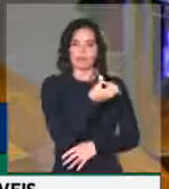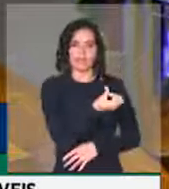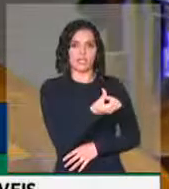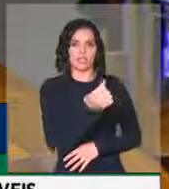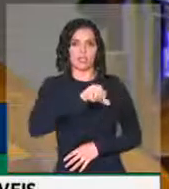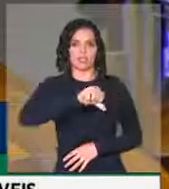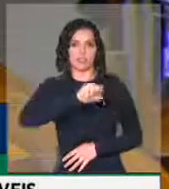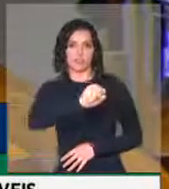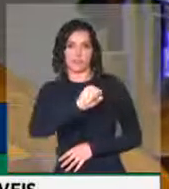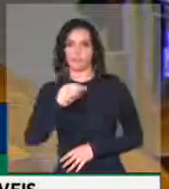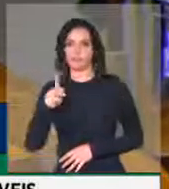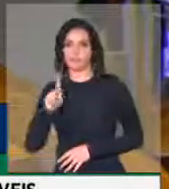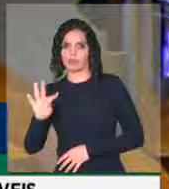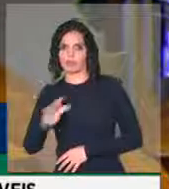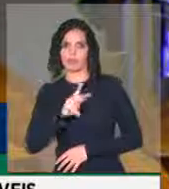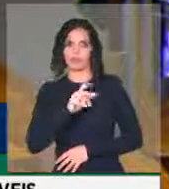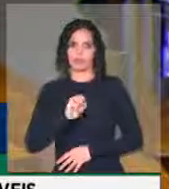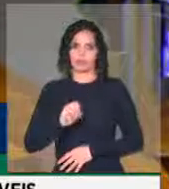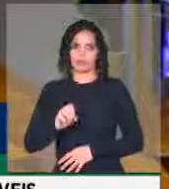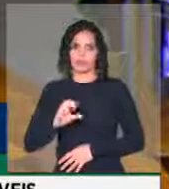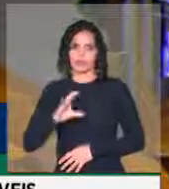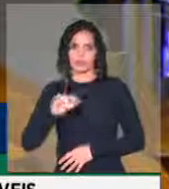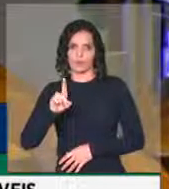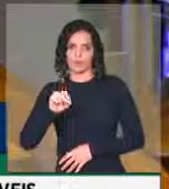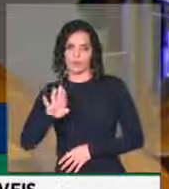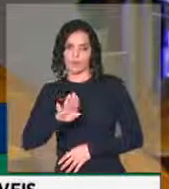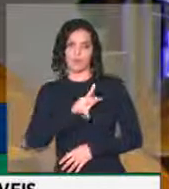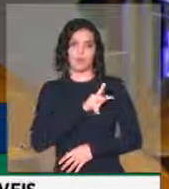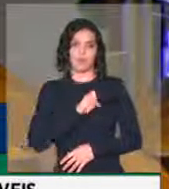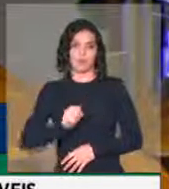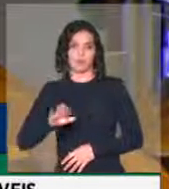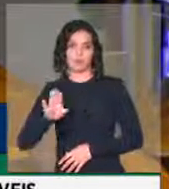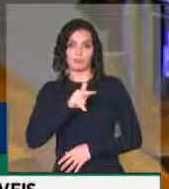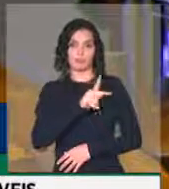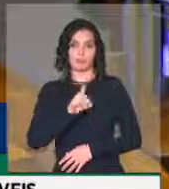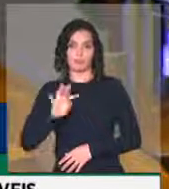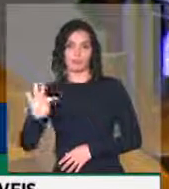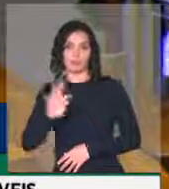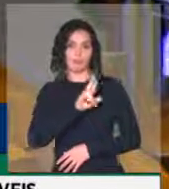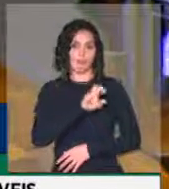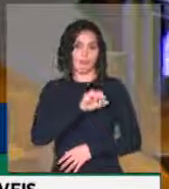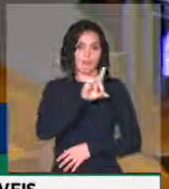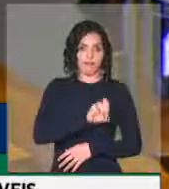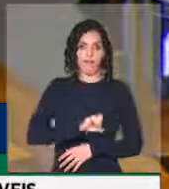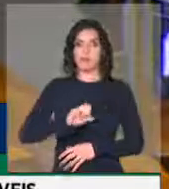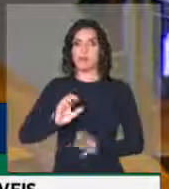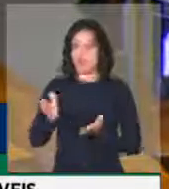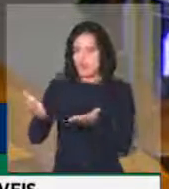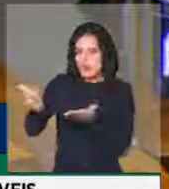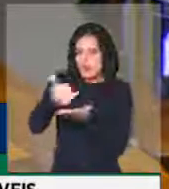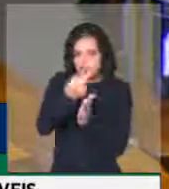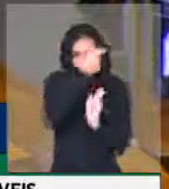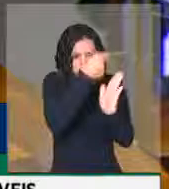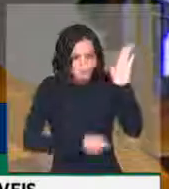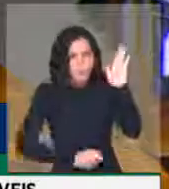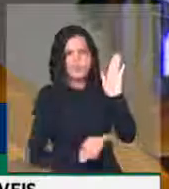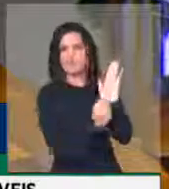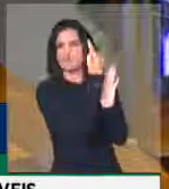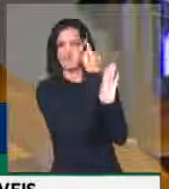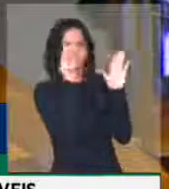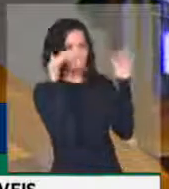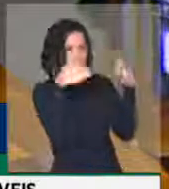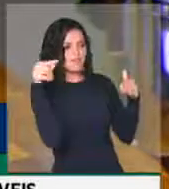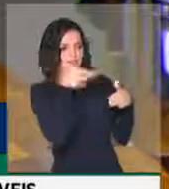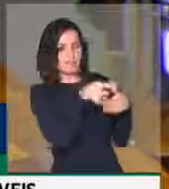do PT, do PCdoB, do PSB, do PDT, da Rede, num único projeto e que,